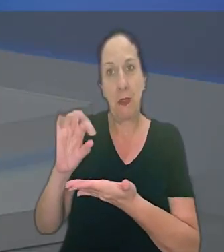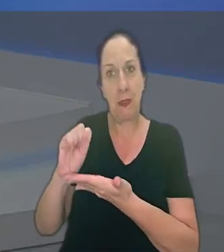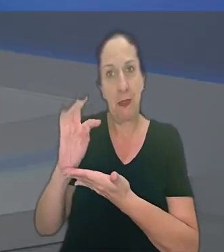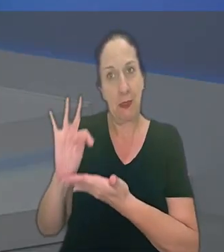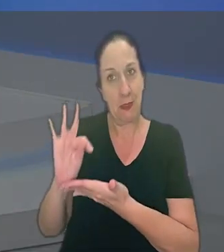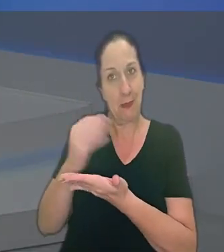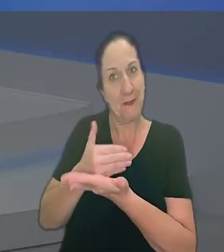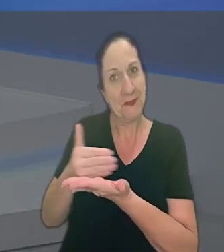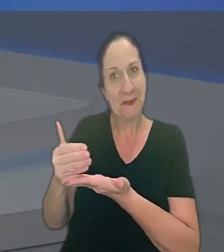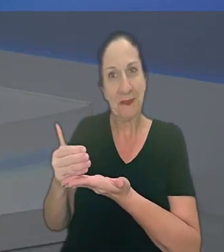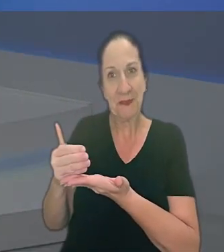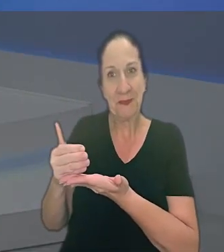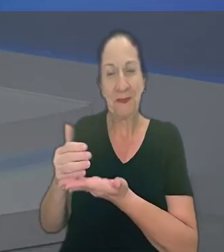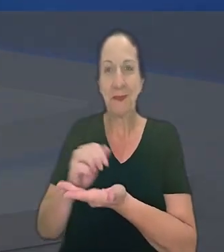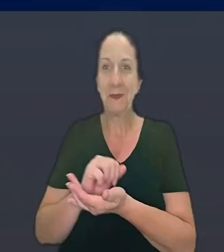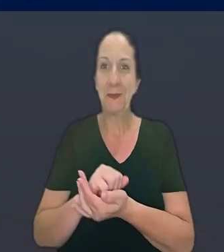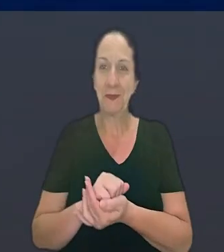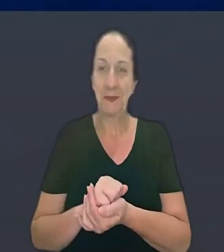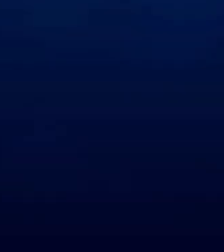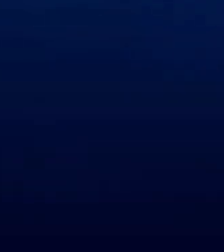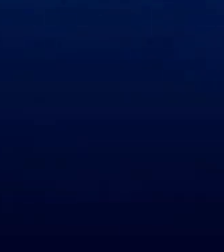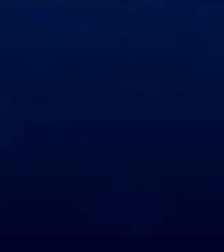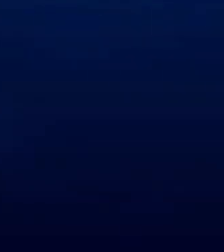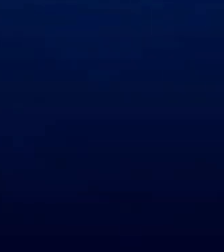O Revista TST está no ar.